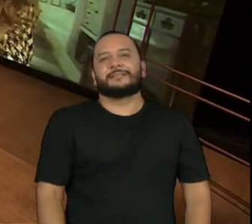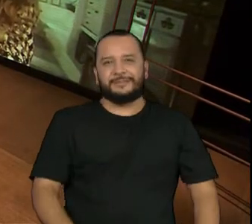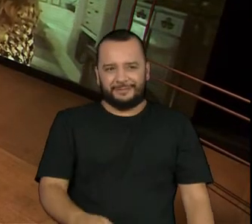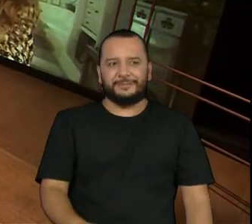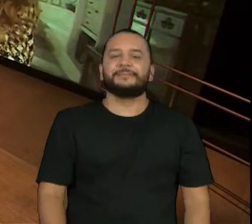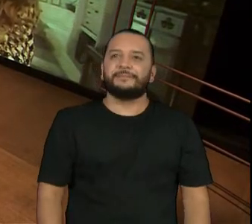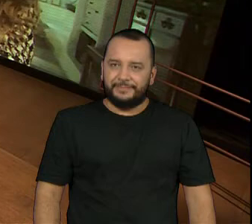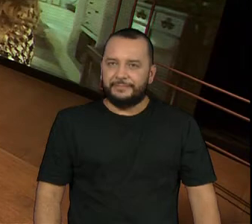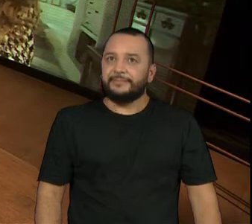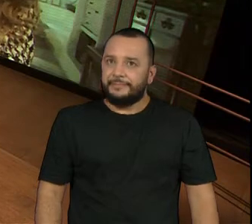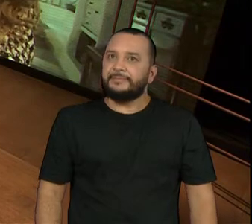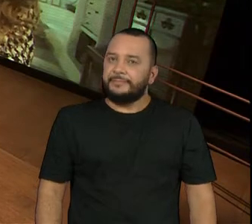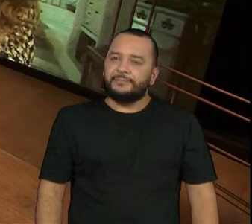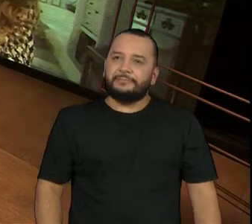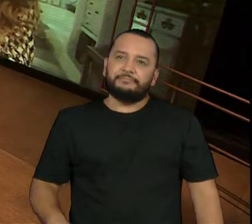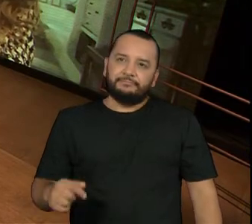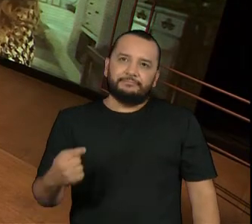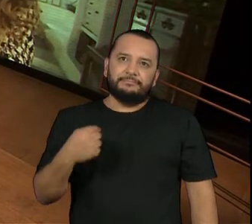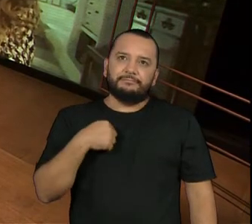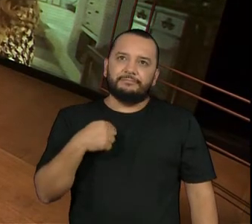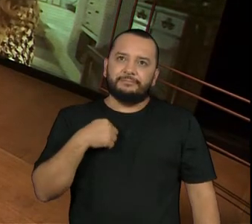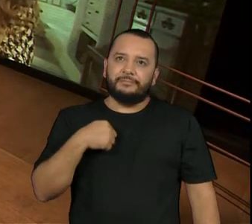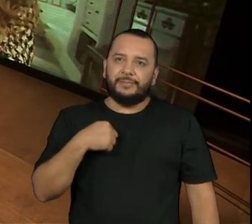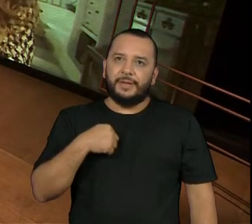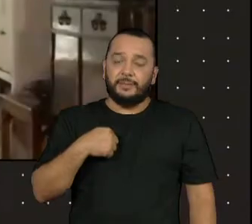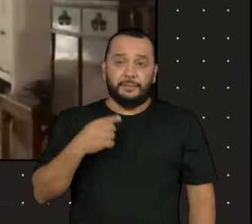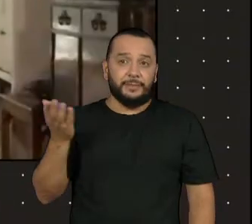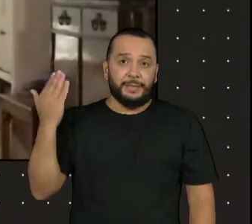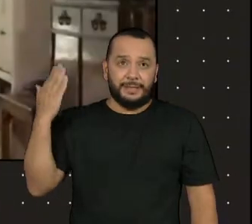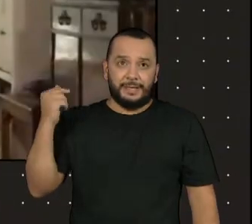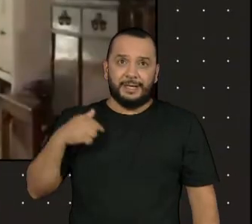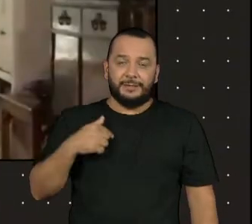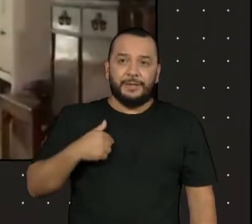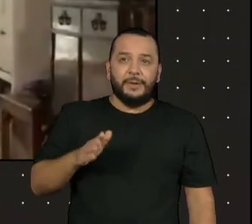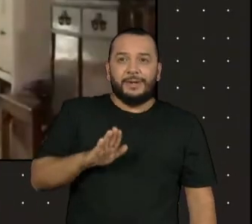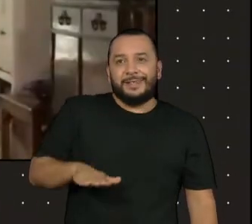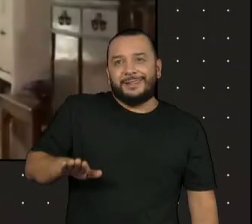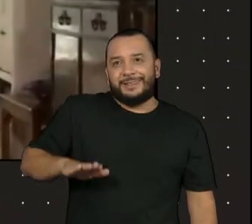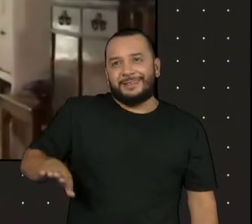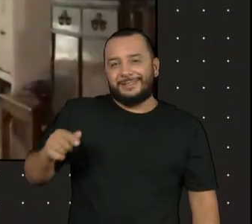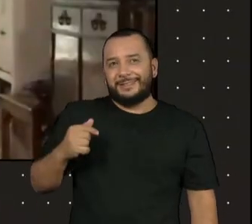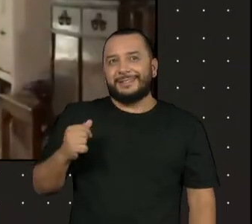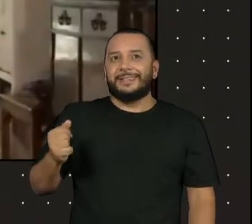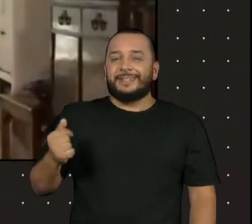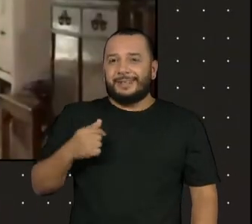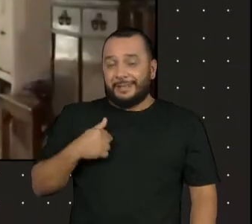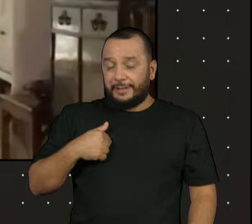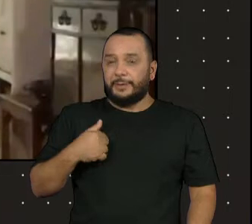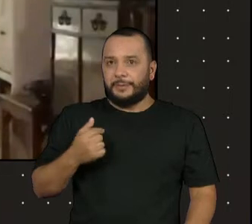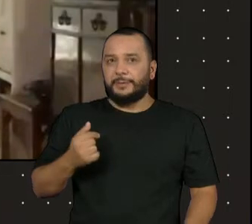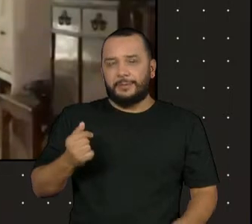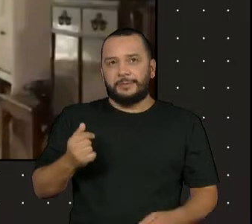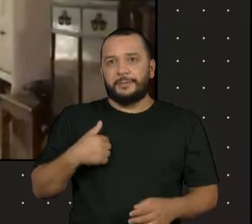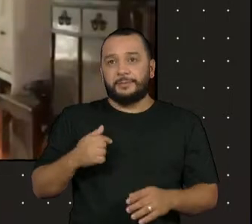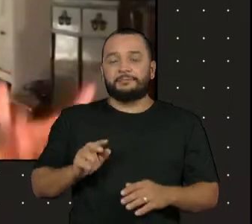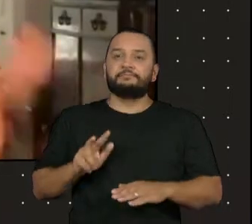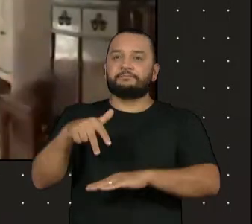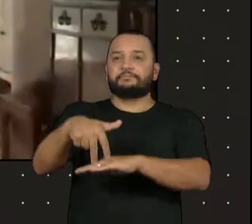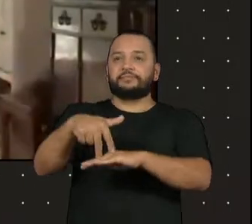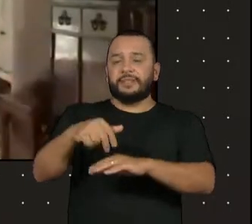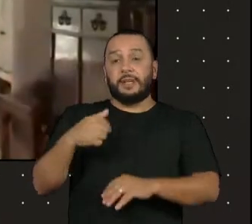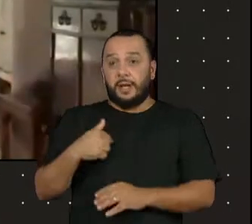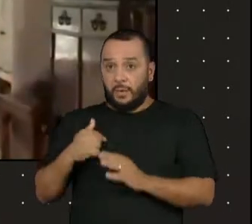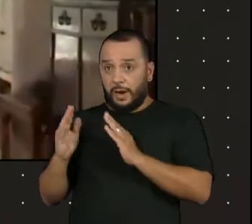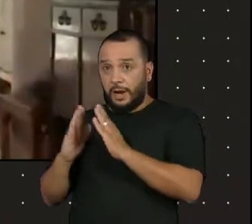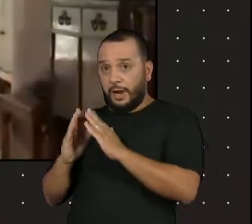Não, eu apresentando esses programas infantis, numa ocasião, porque eu ficava em casa, as coisas iam acontecendo, porque